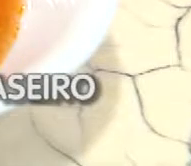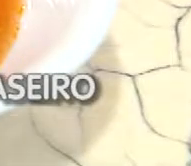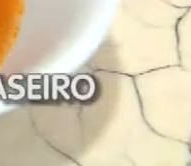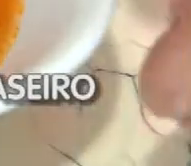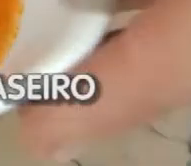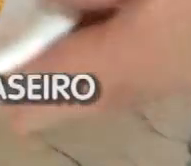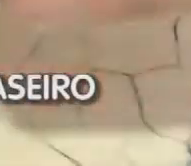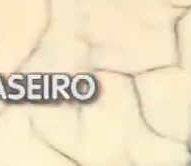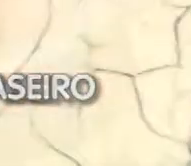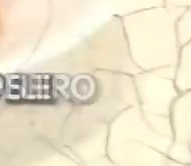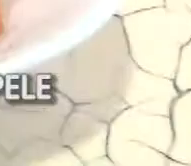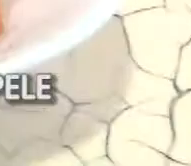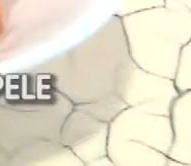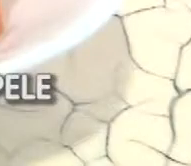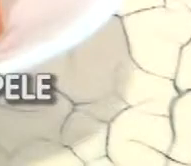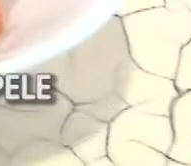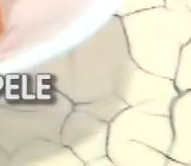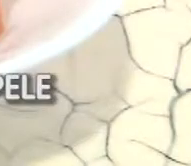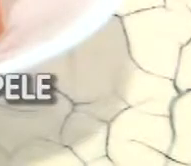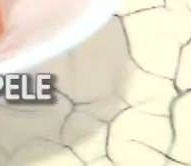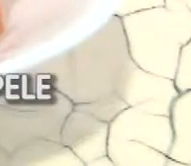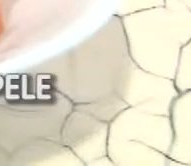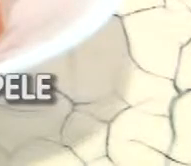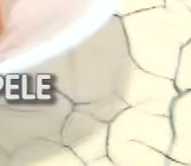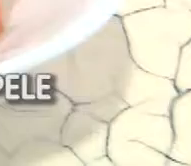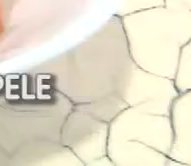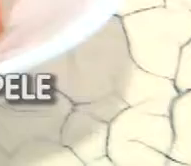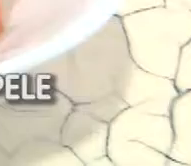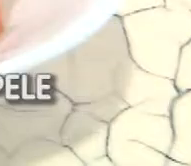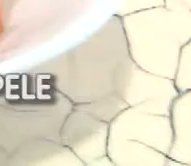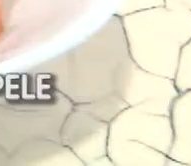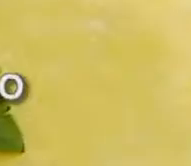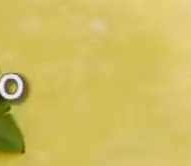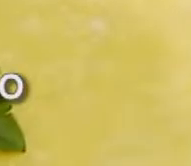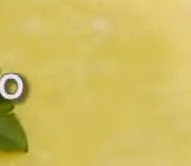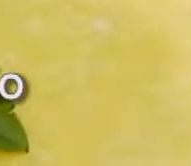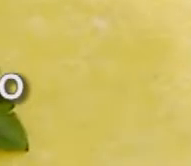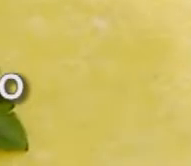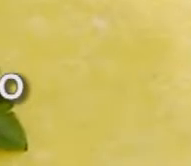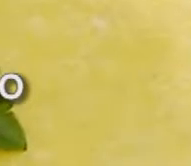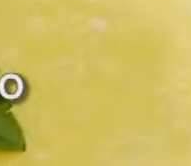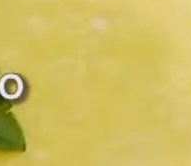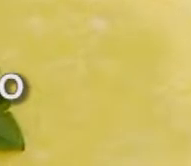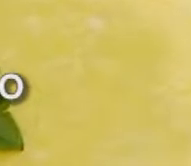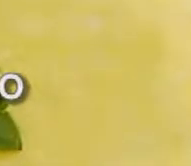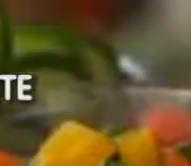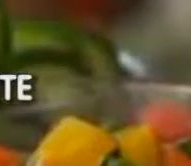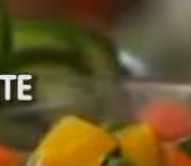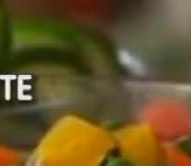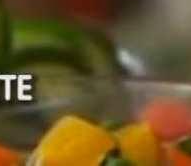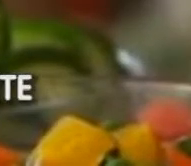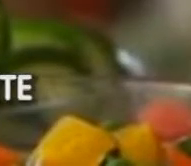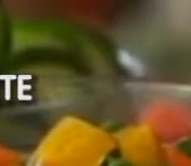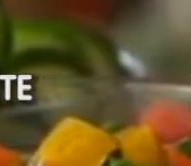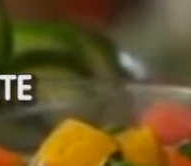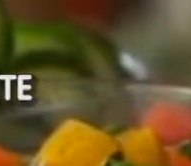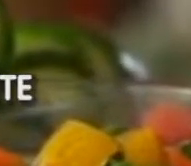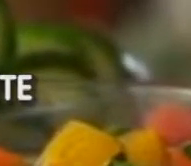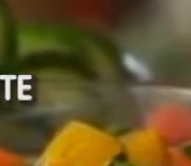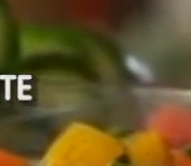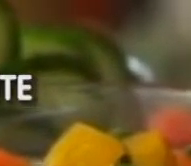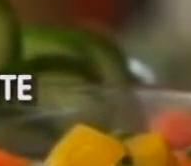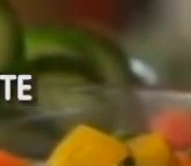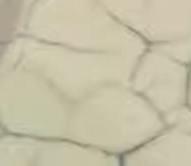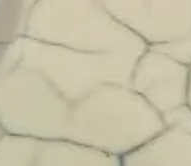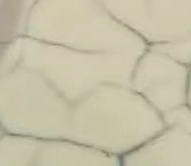tomate caseiro, 50 gramas de tomate picado sem pele, 10 folhas de manjericão, 2 colheres de sopa